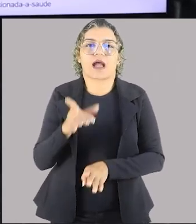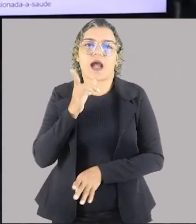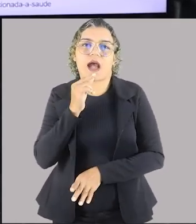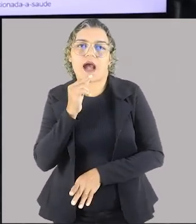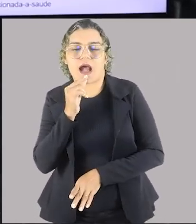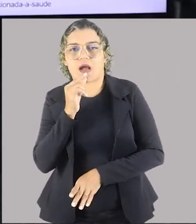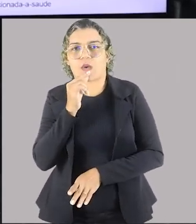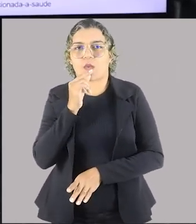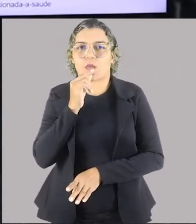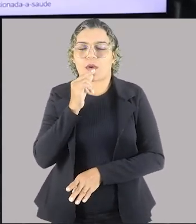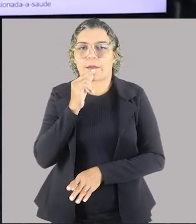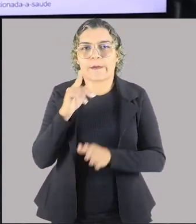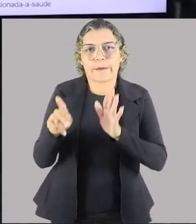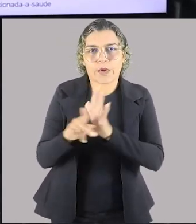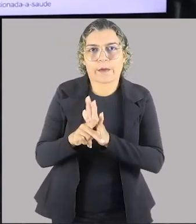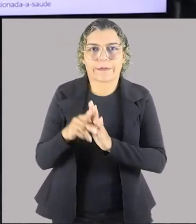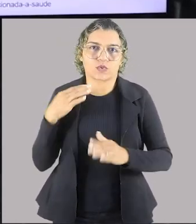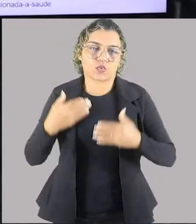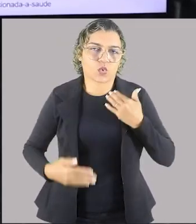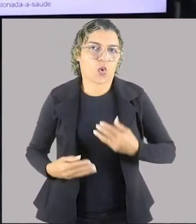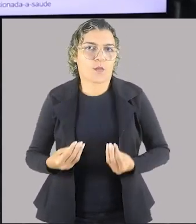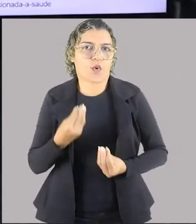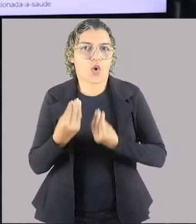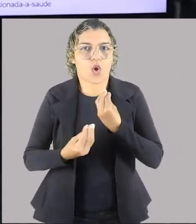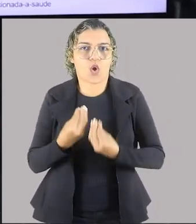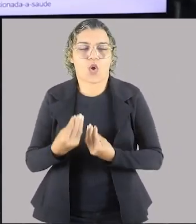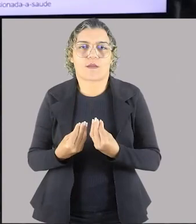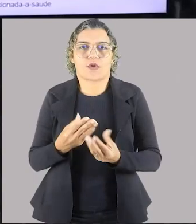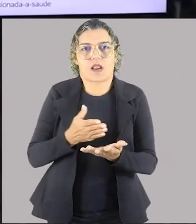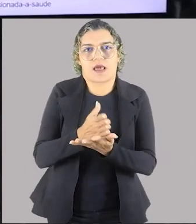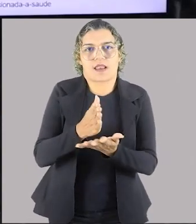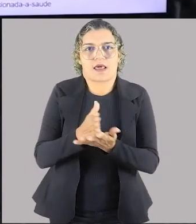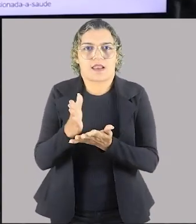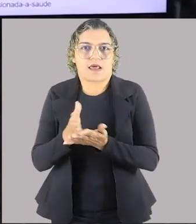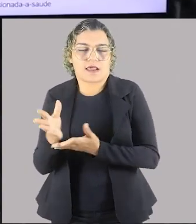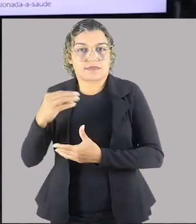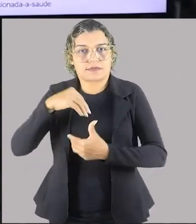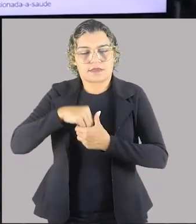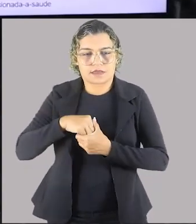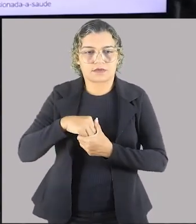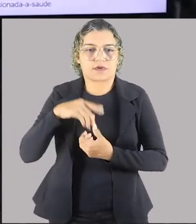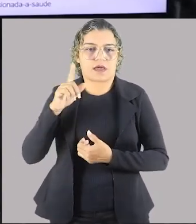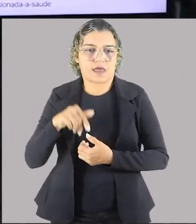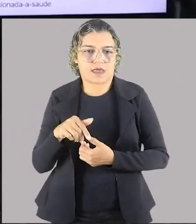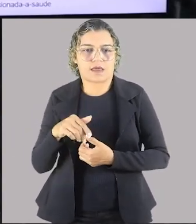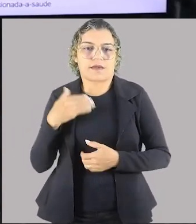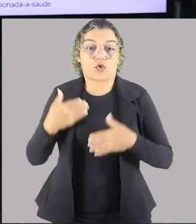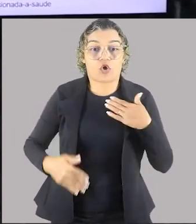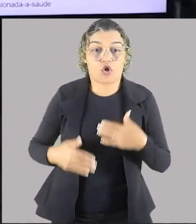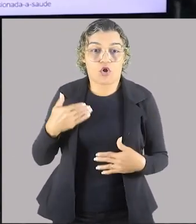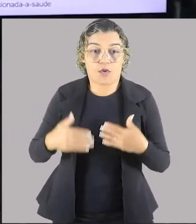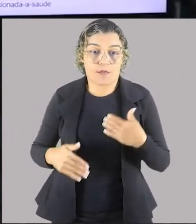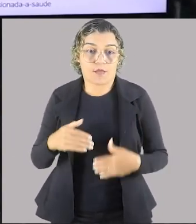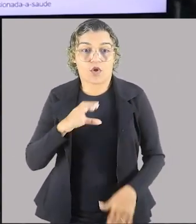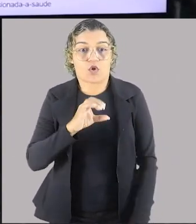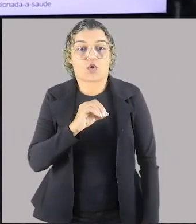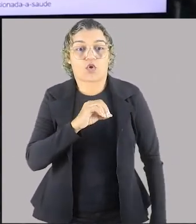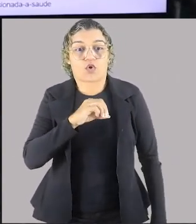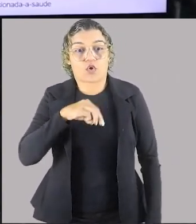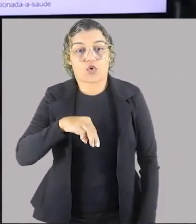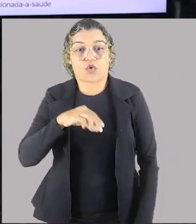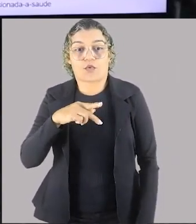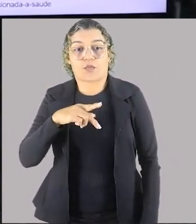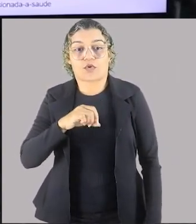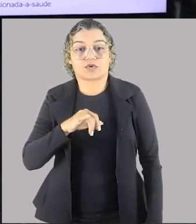esses componentes estão distribuídos. Então, isso vai ser a nossa composição corporal. Quando o indivíduo ele